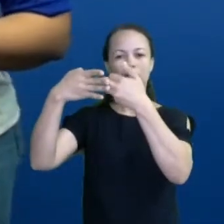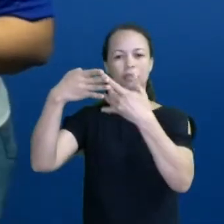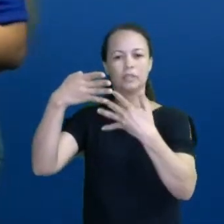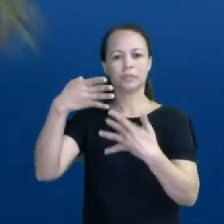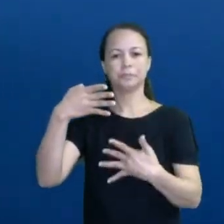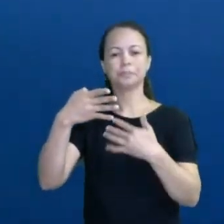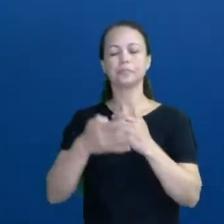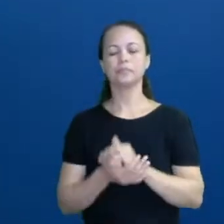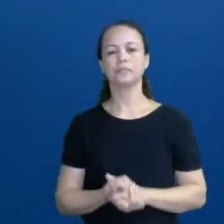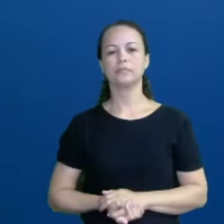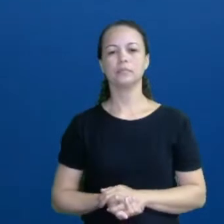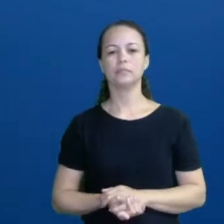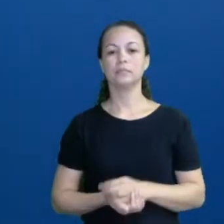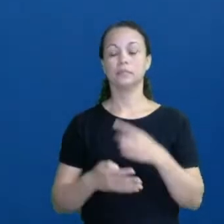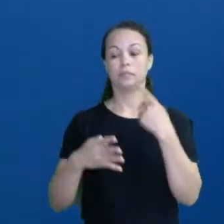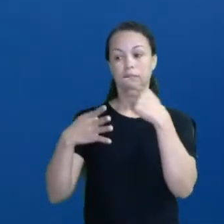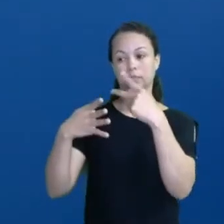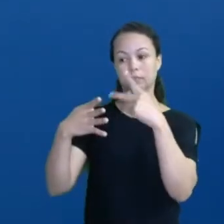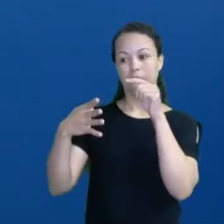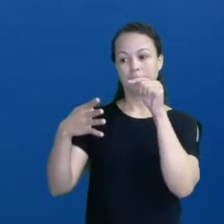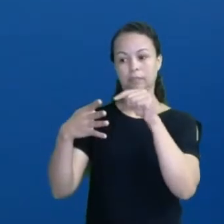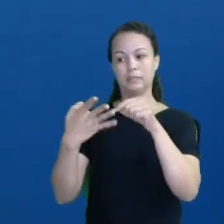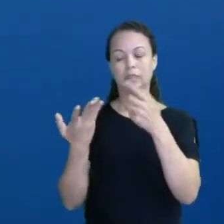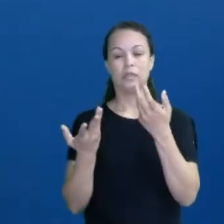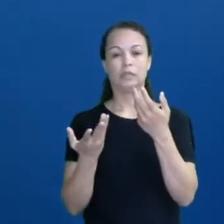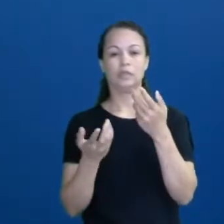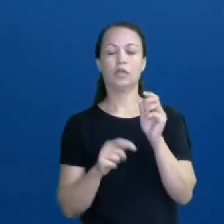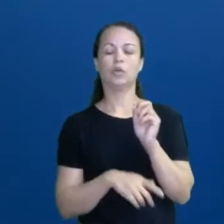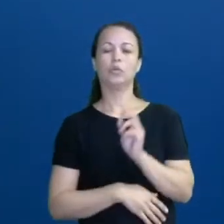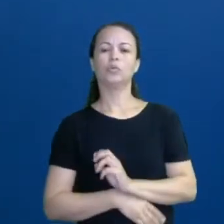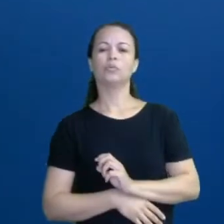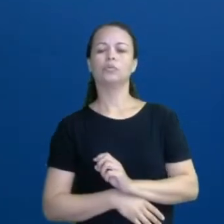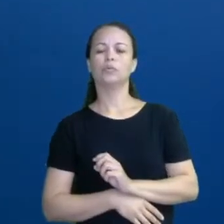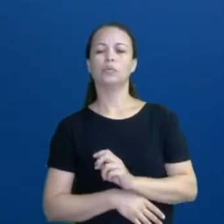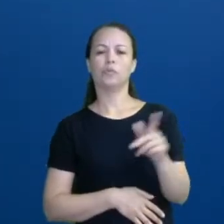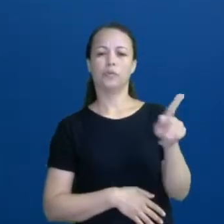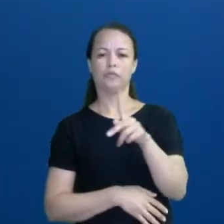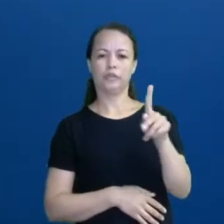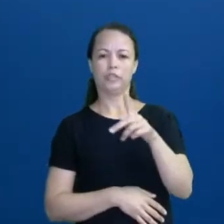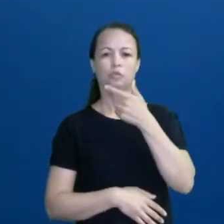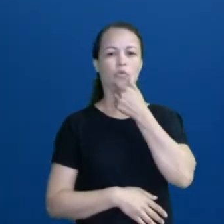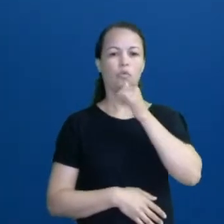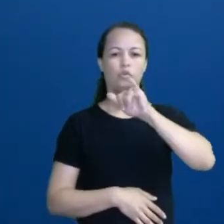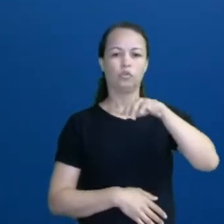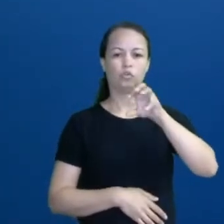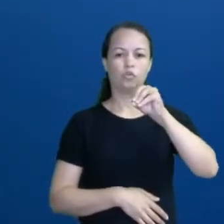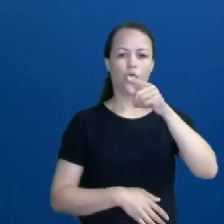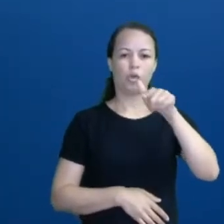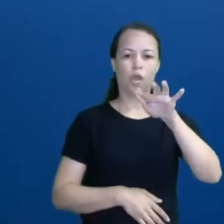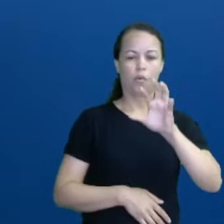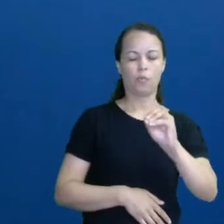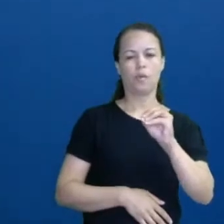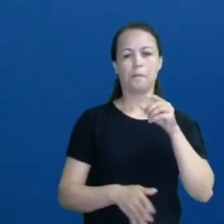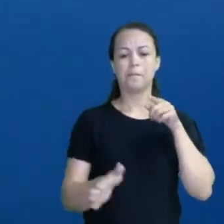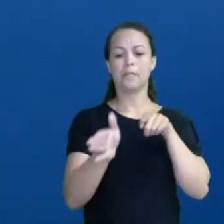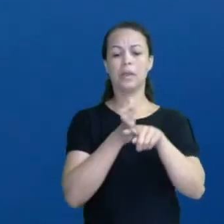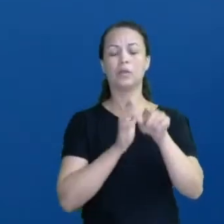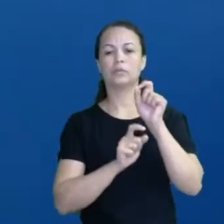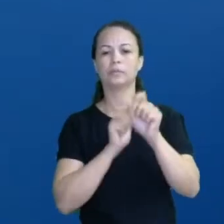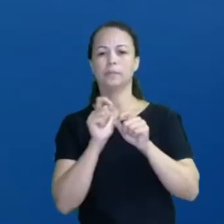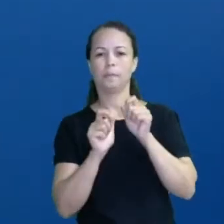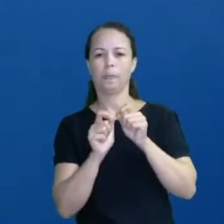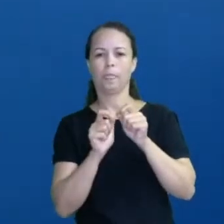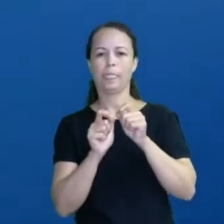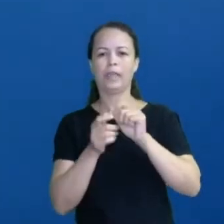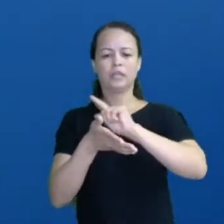alfabeto. Sobre essa lista de chamadas lá do professor João, a pergunta é, que